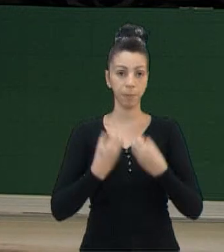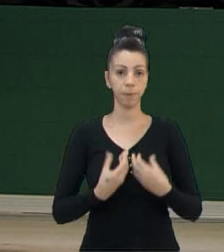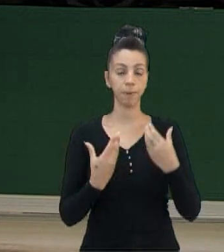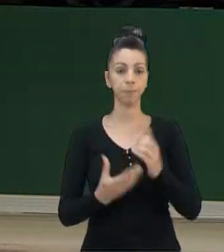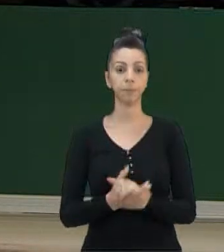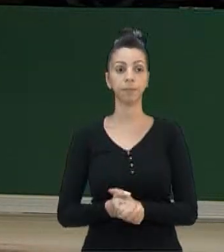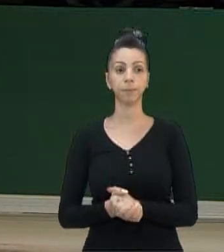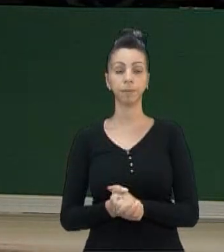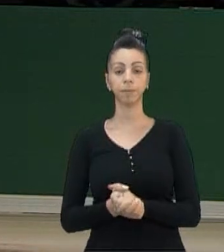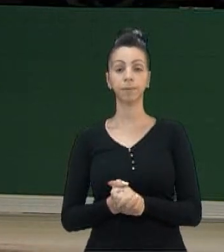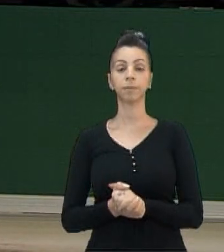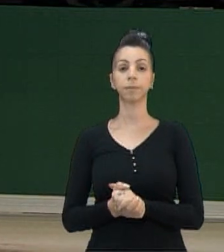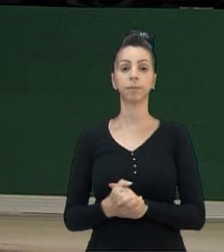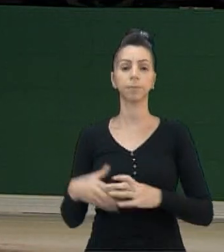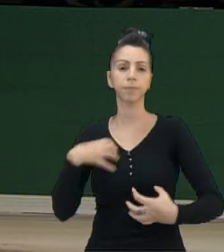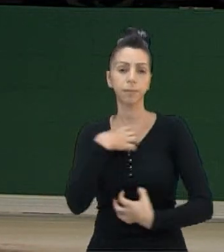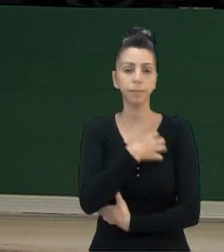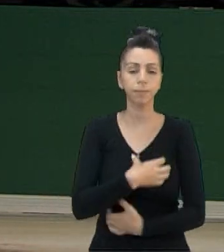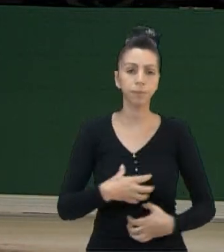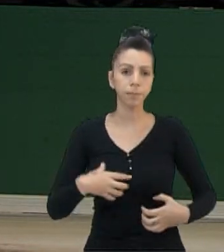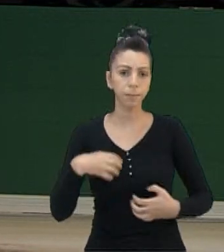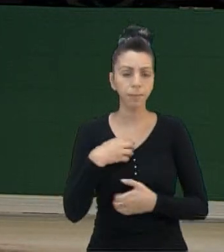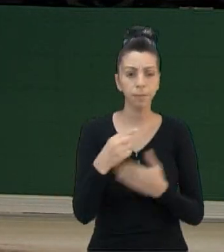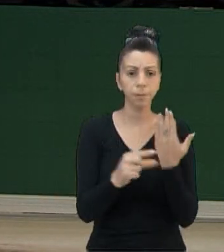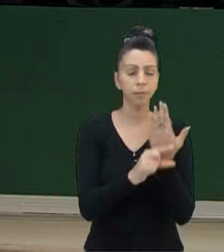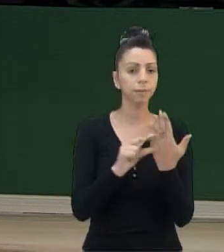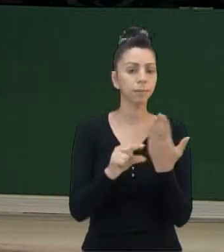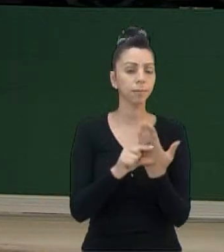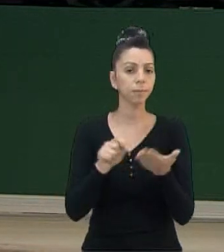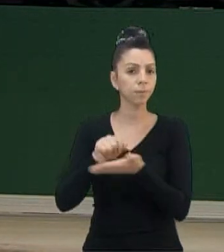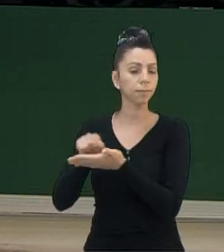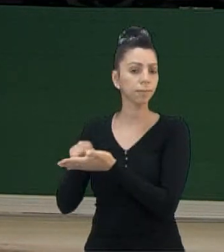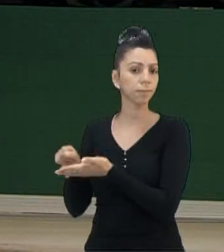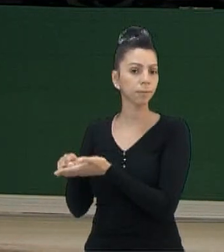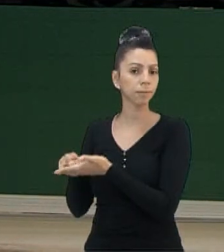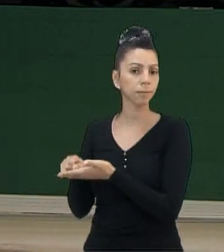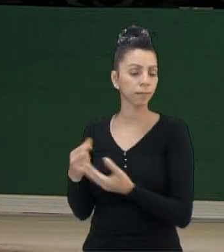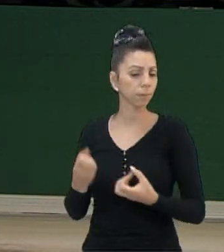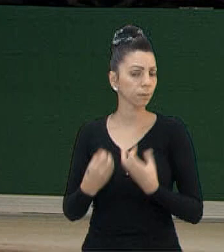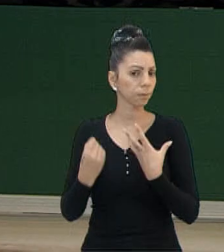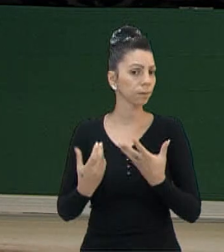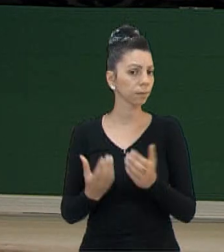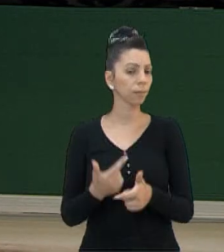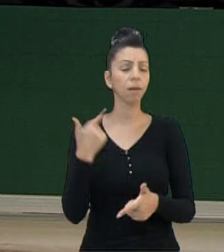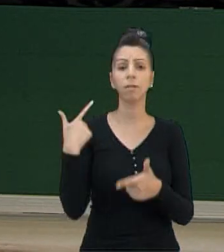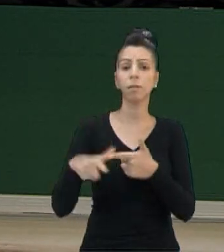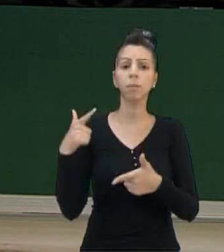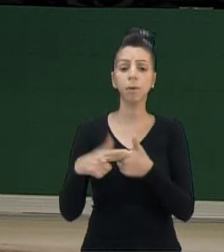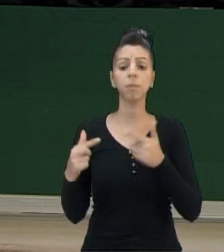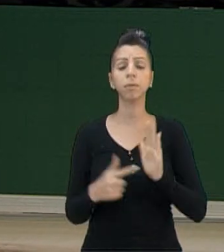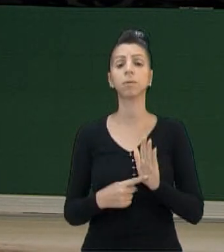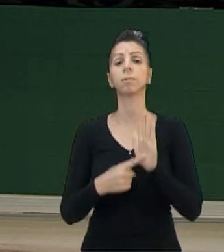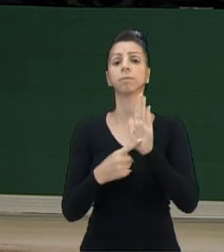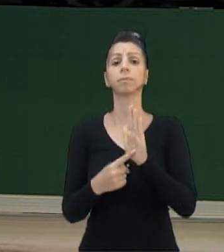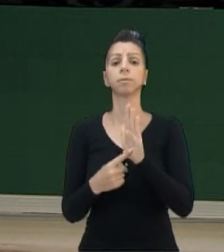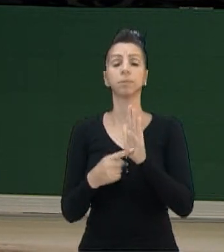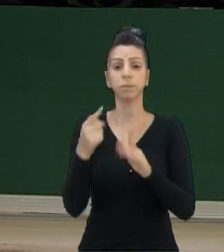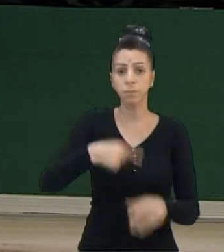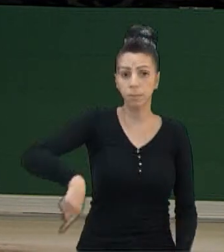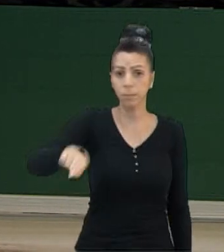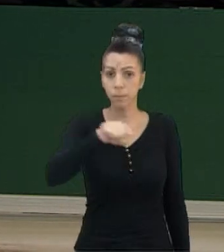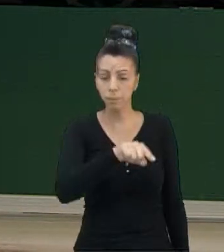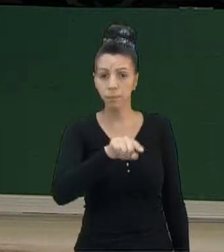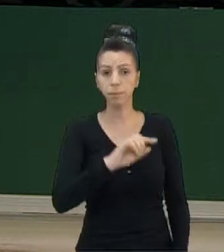é a questão desse incômodo do poema, do poeta. Qual seria esse incômodo, né? Esse problema que ele está apresentando para nós?